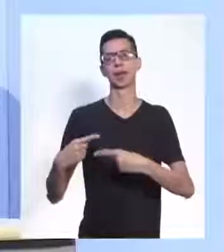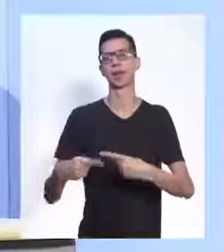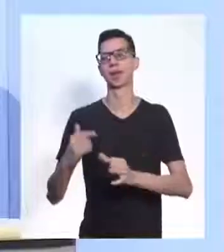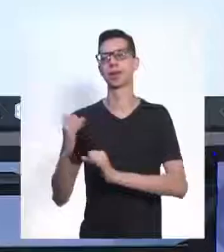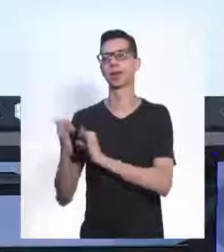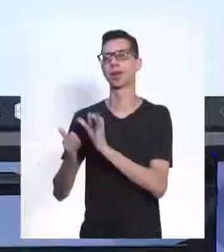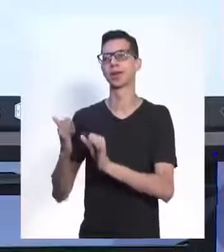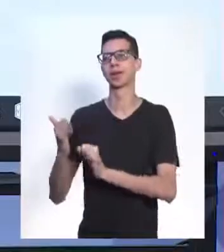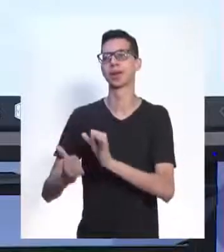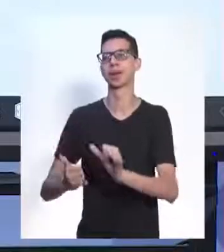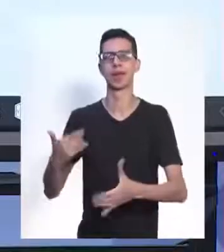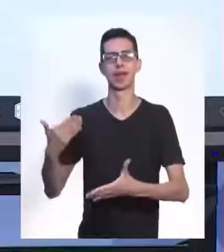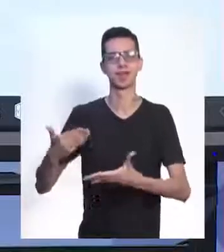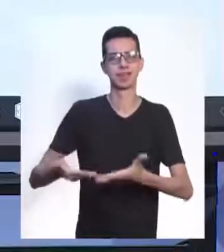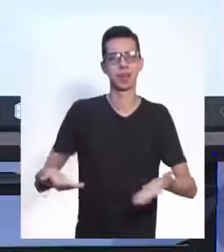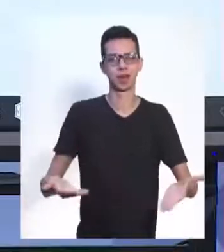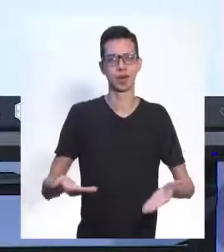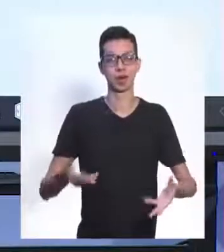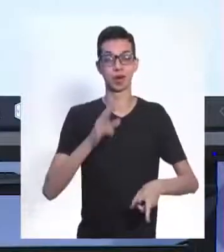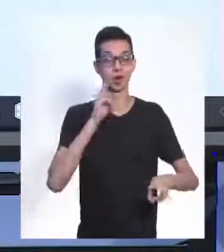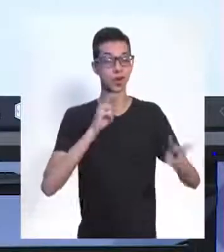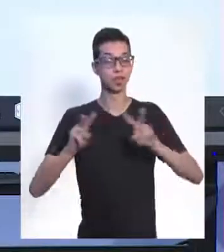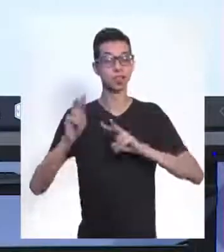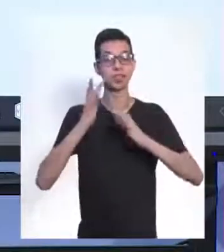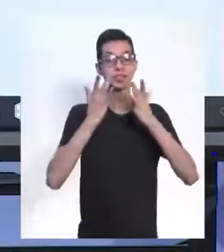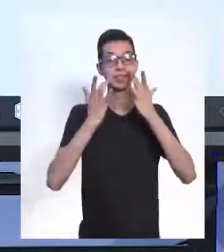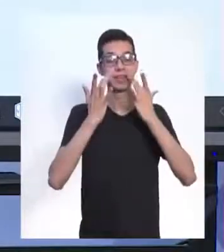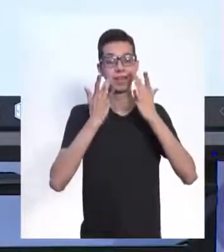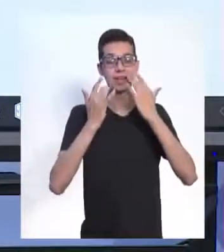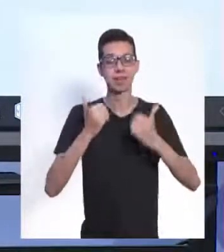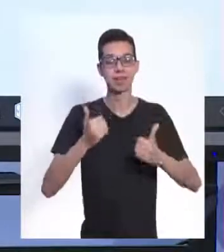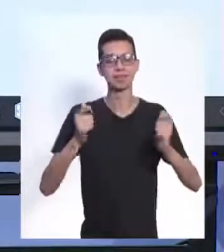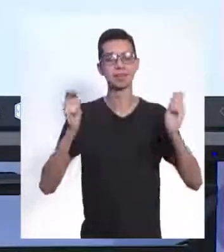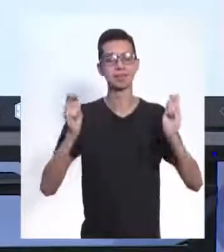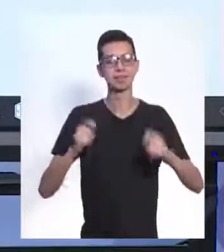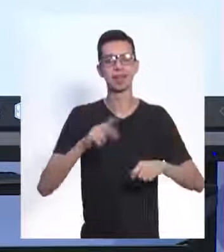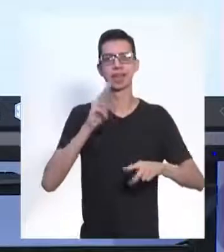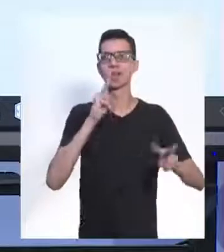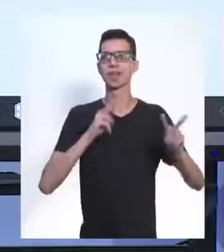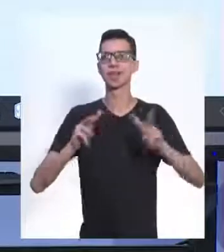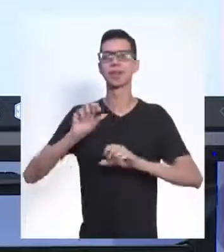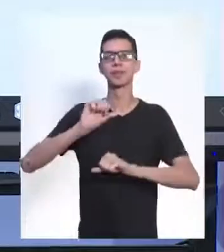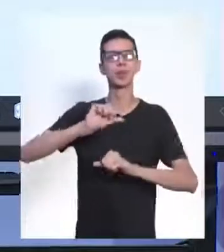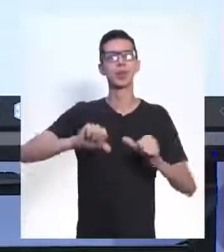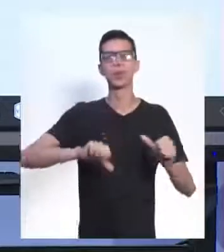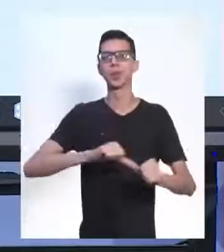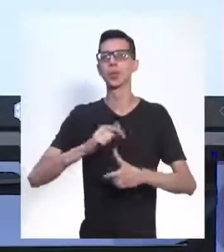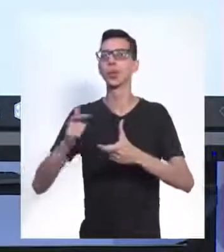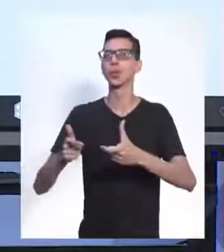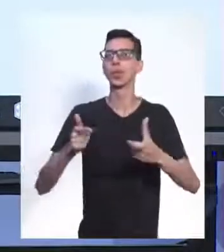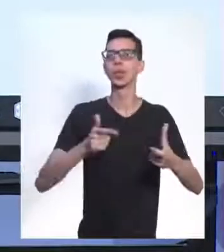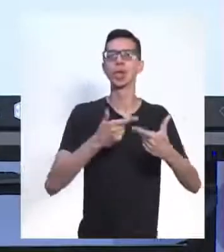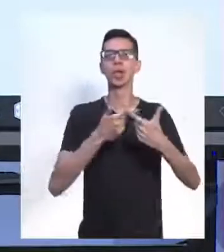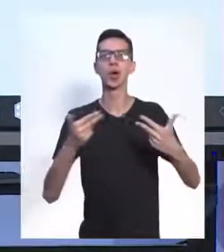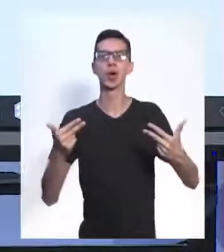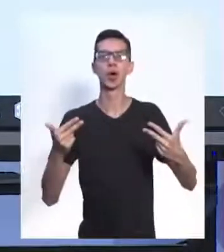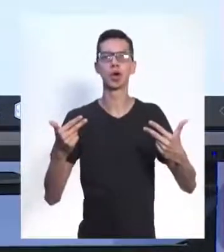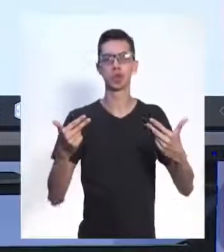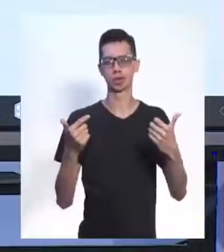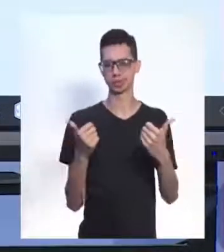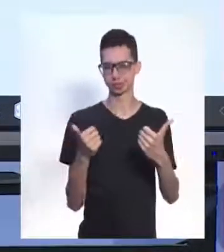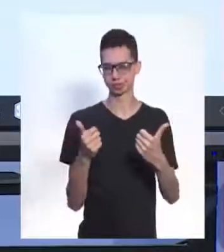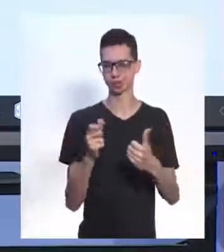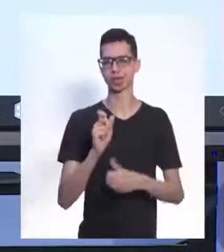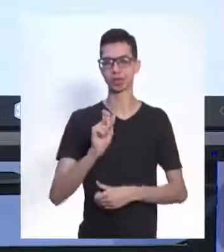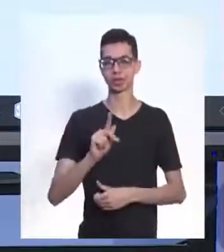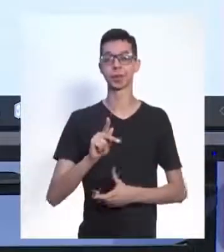dias. Até chegar hoje, a gente conseguir ver um teatrinho e ver as mudanças, ver a mudança de cenário. Isso aí, turma, vamos continuar. Agora